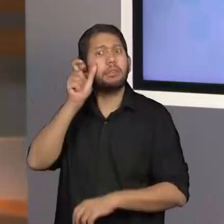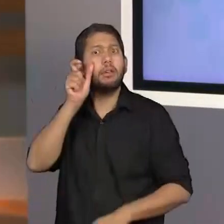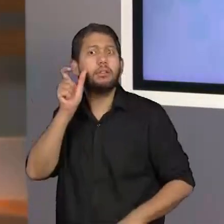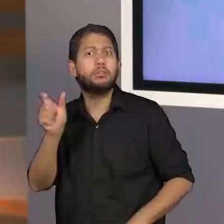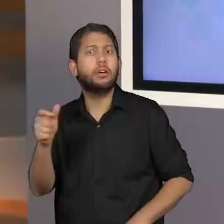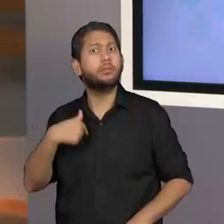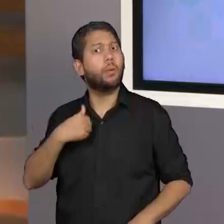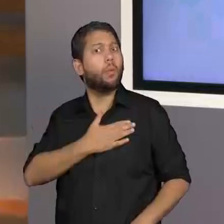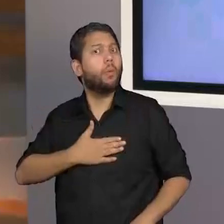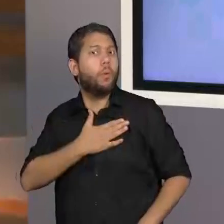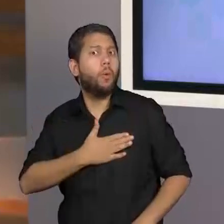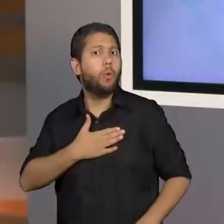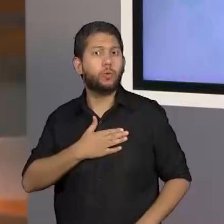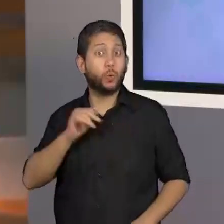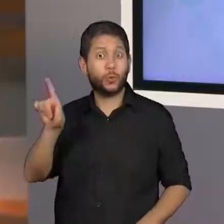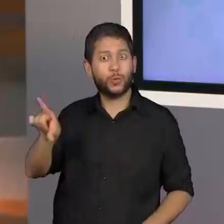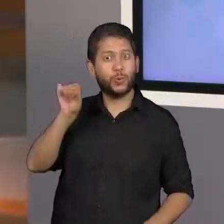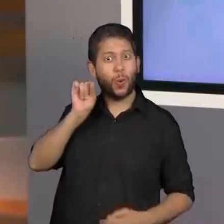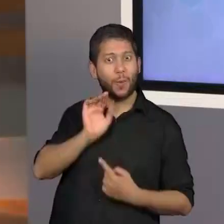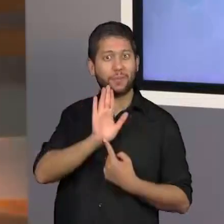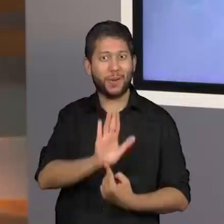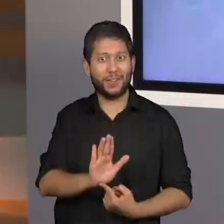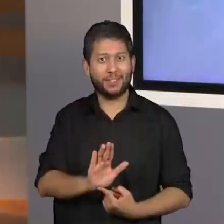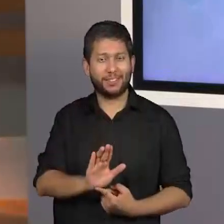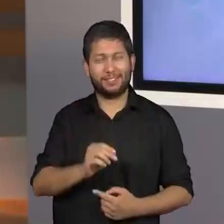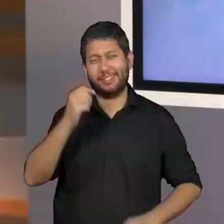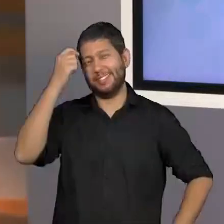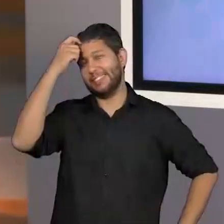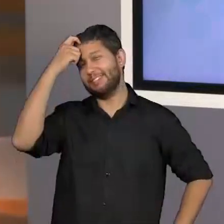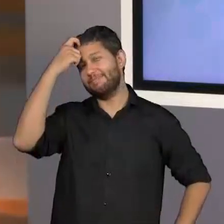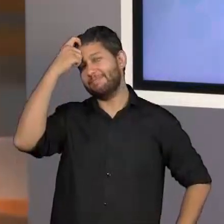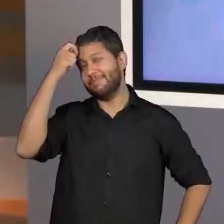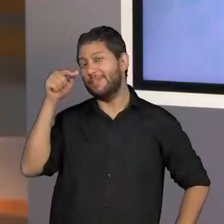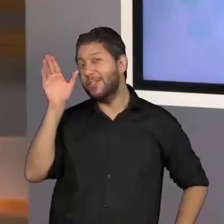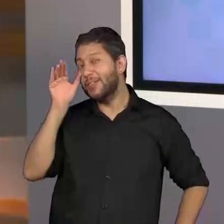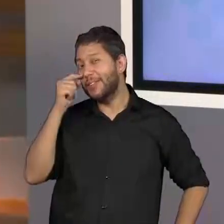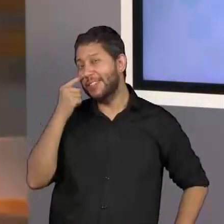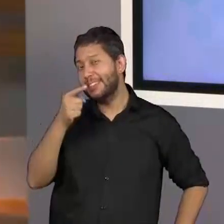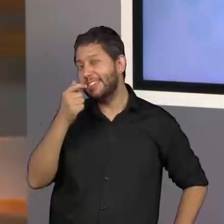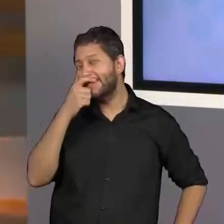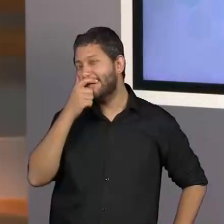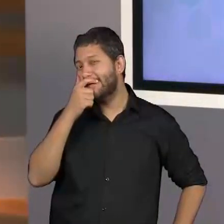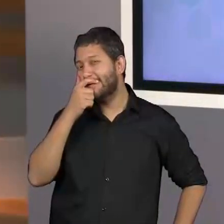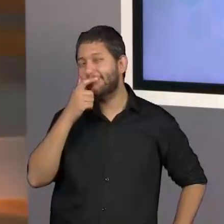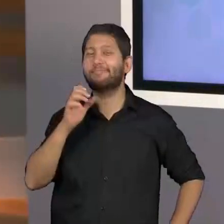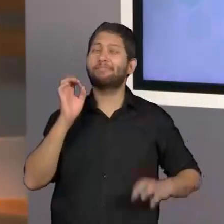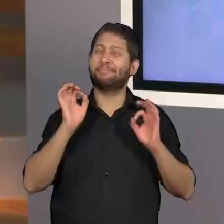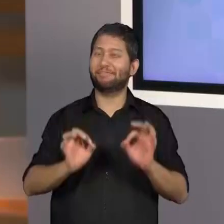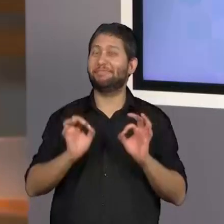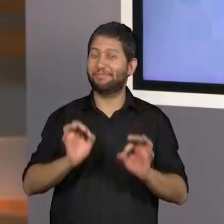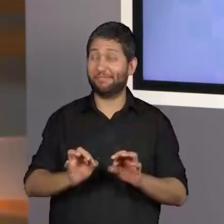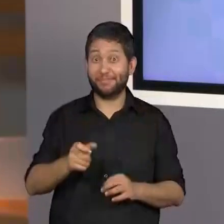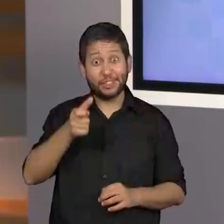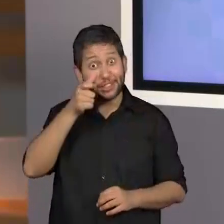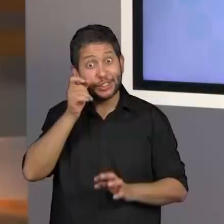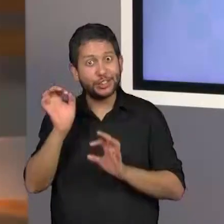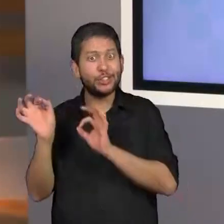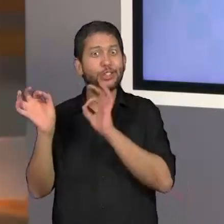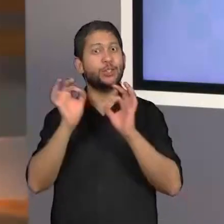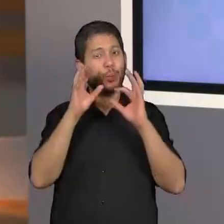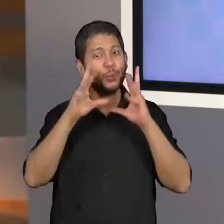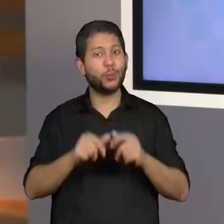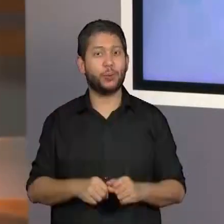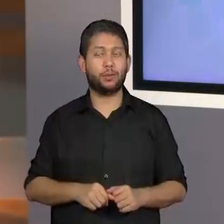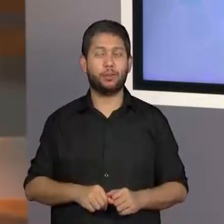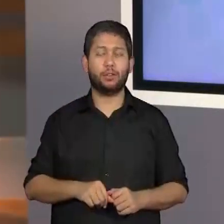que eu gosto bastante. Tá curioso? Tenho certeza que sim. Então acompanhe essa aula até o final e manda o feedback